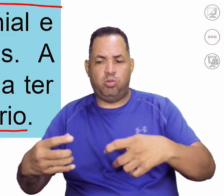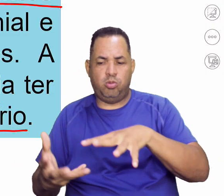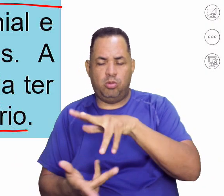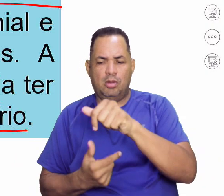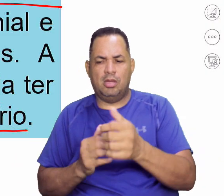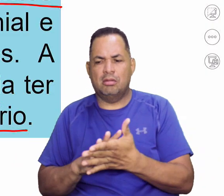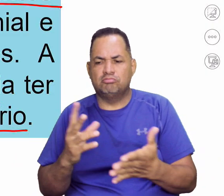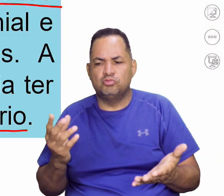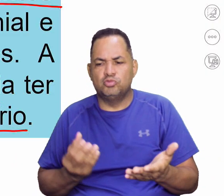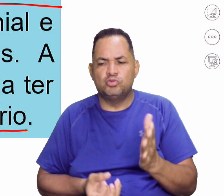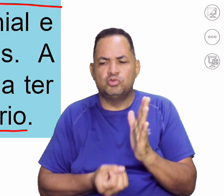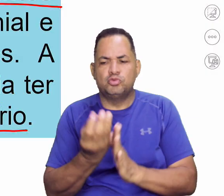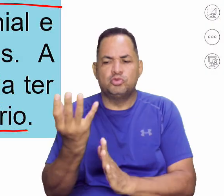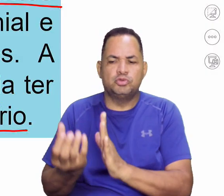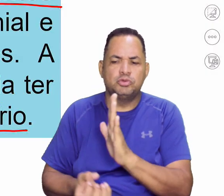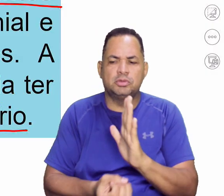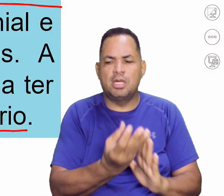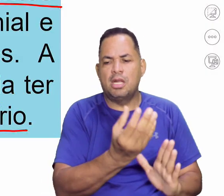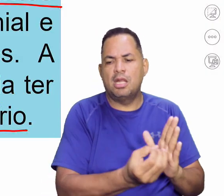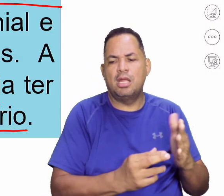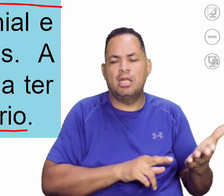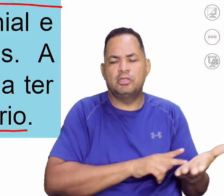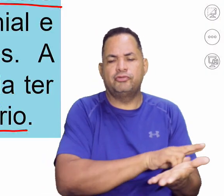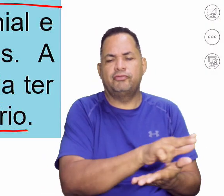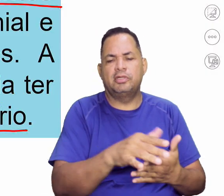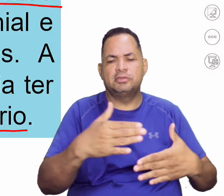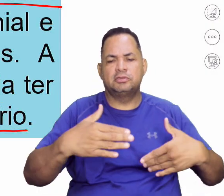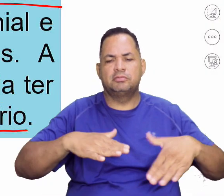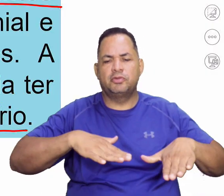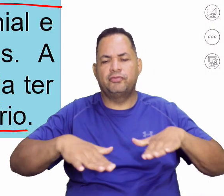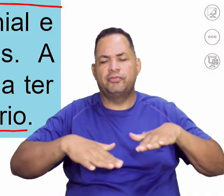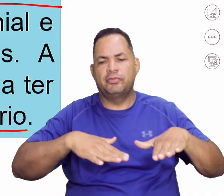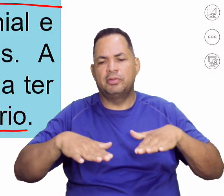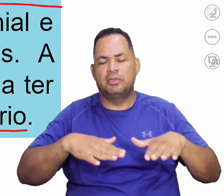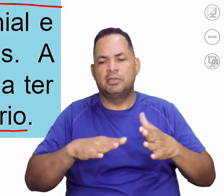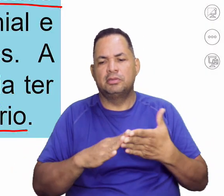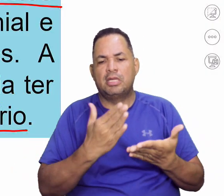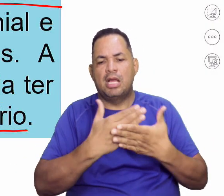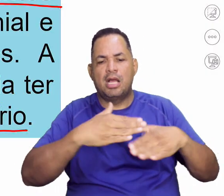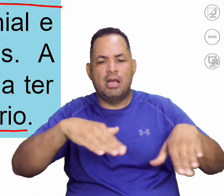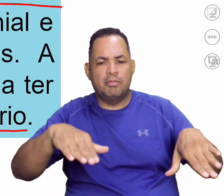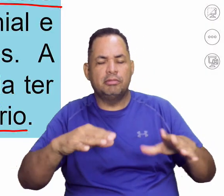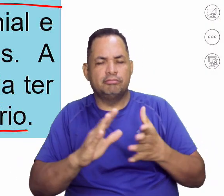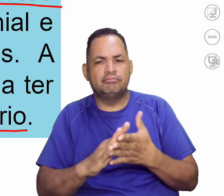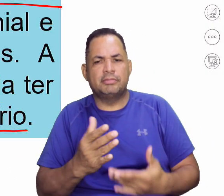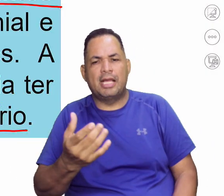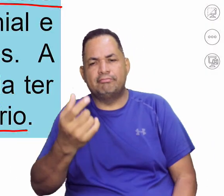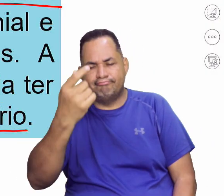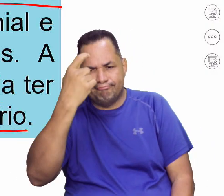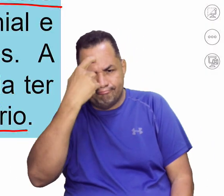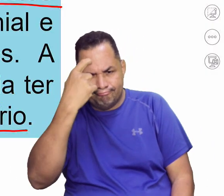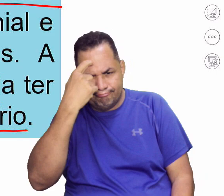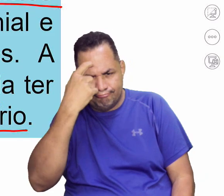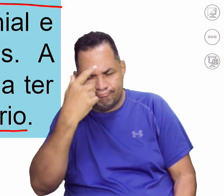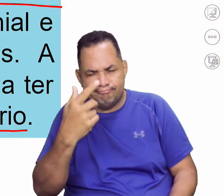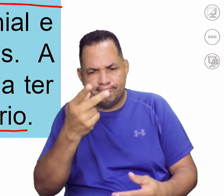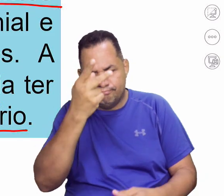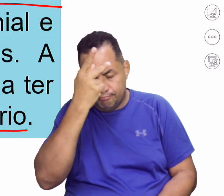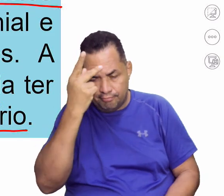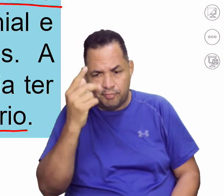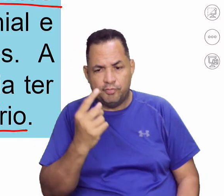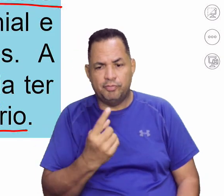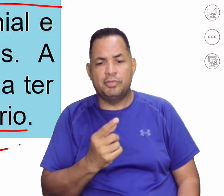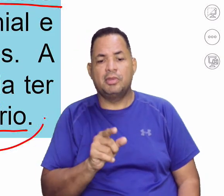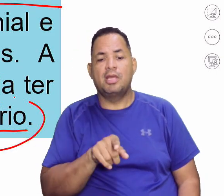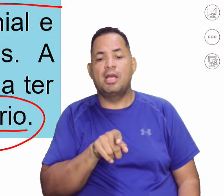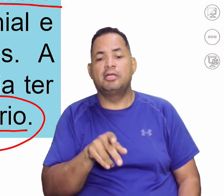vários movimentos tentando acabar com esse domínio. E as pessoas tendo consciência de que eram elas